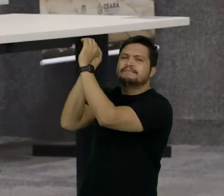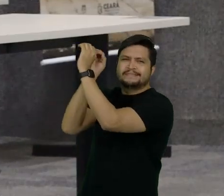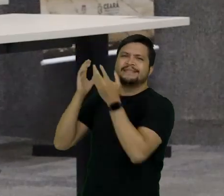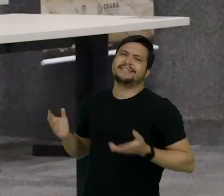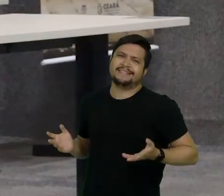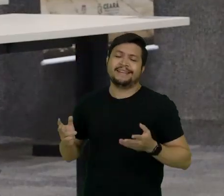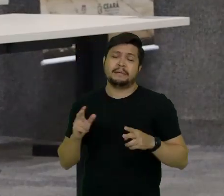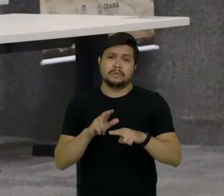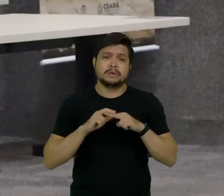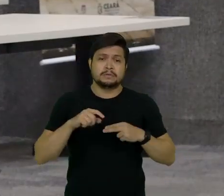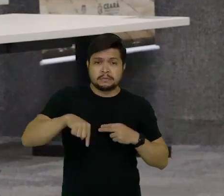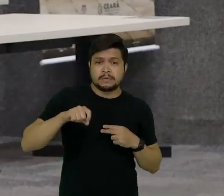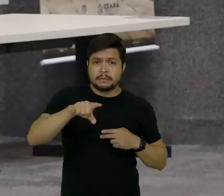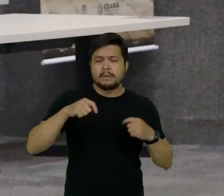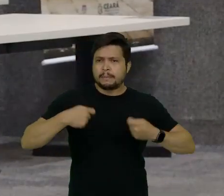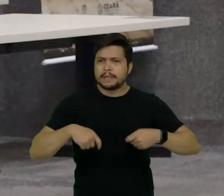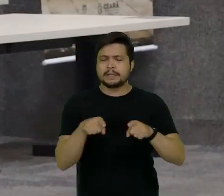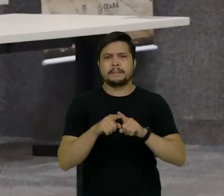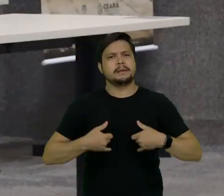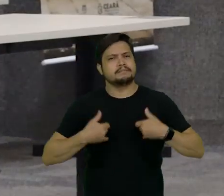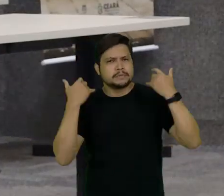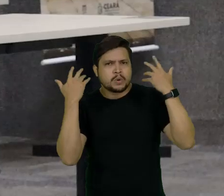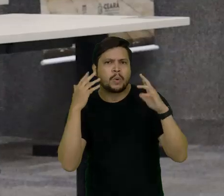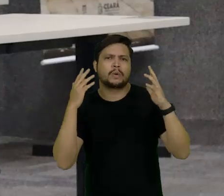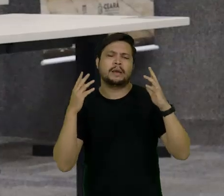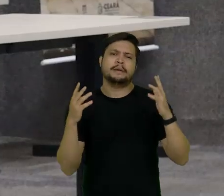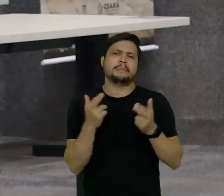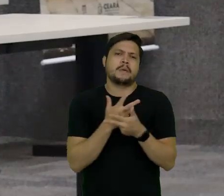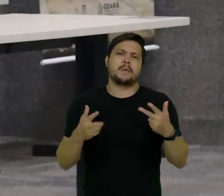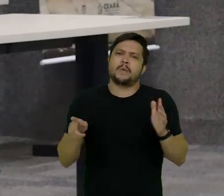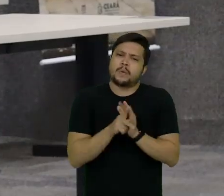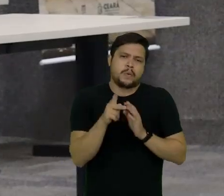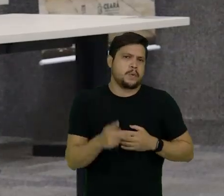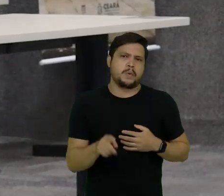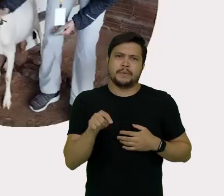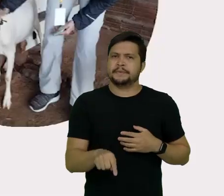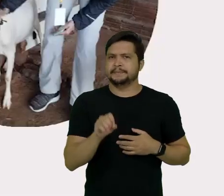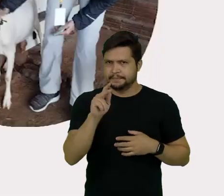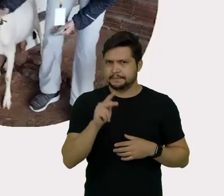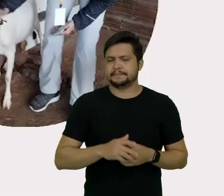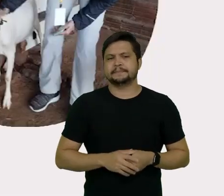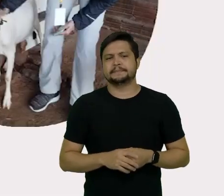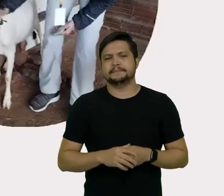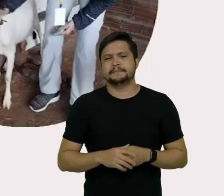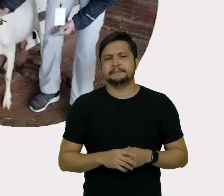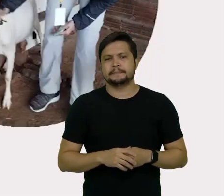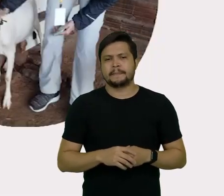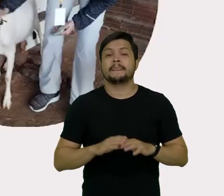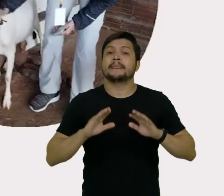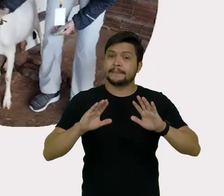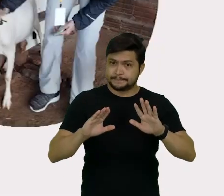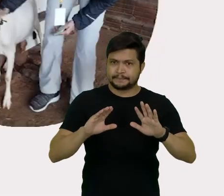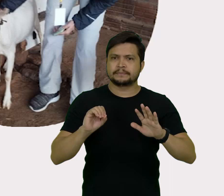que nós estamos entregando para essa sociedade. Nós vamos falar um pouco sobre isso aqui na frente. Aí, a outra